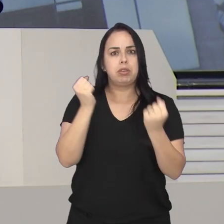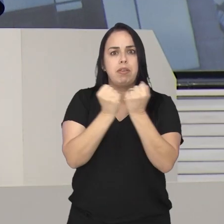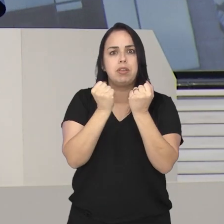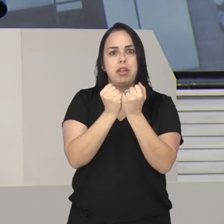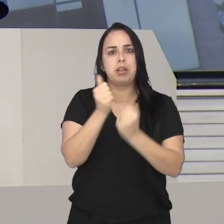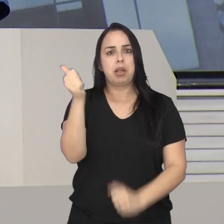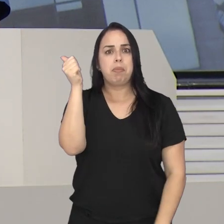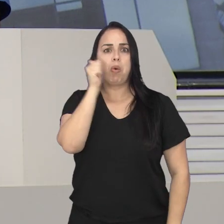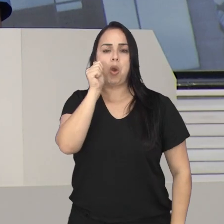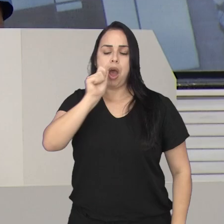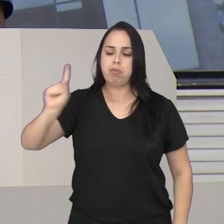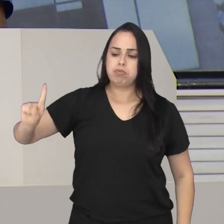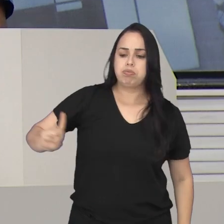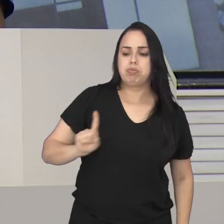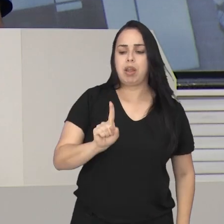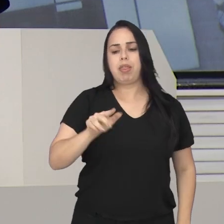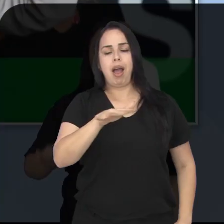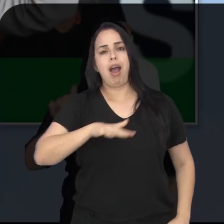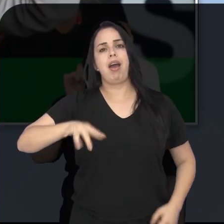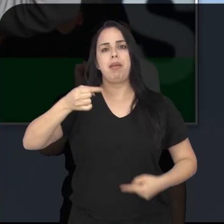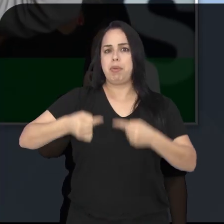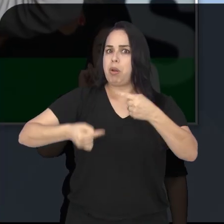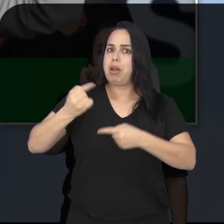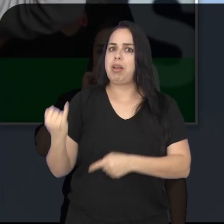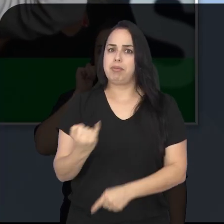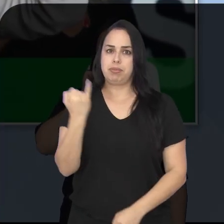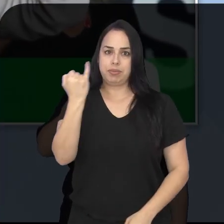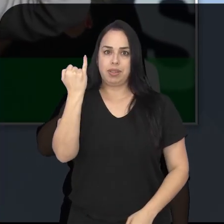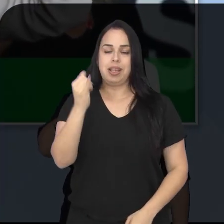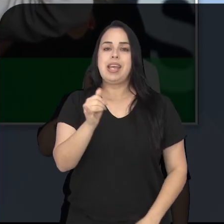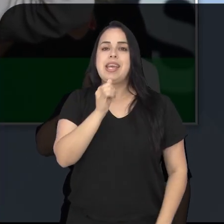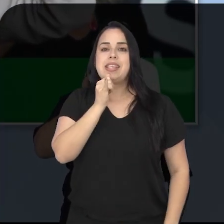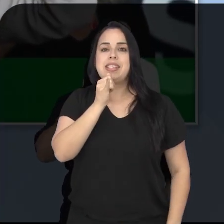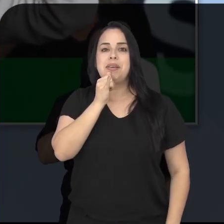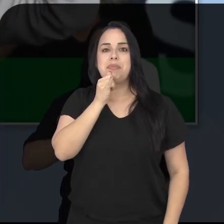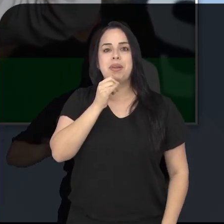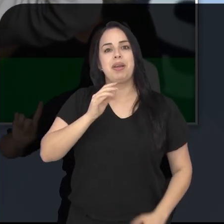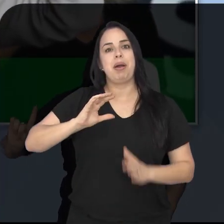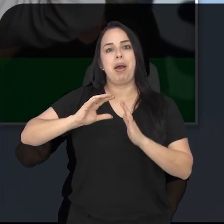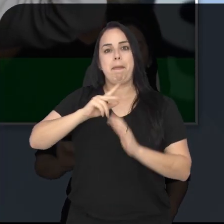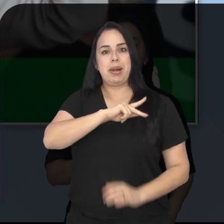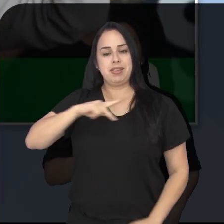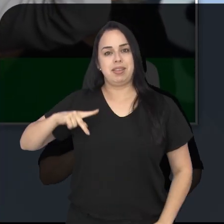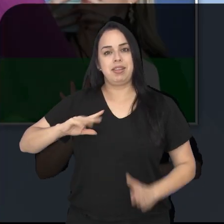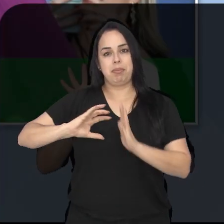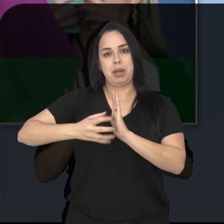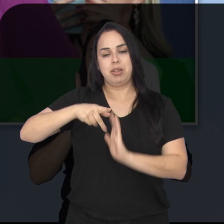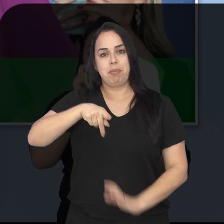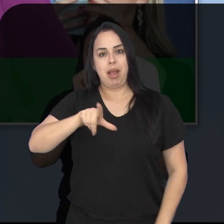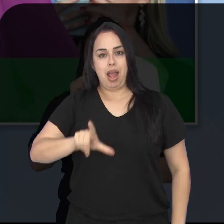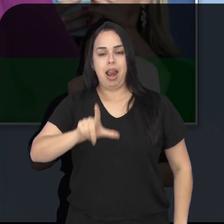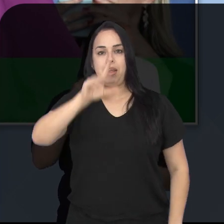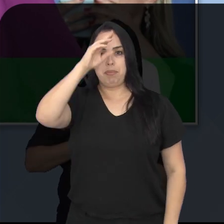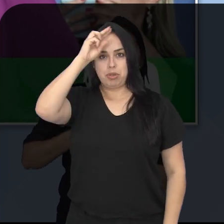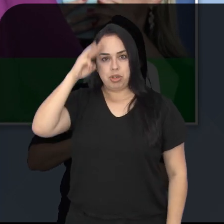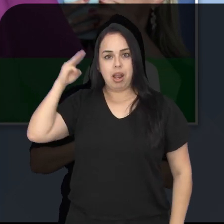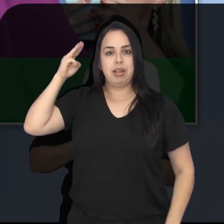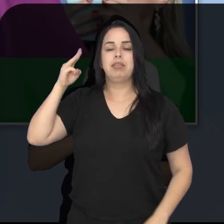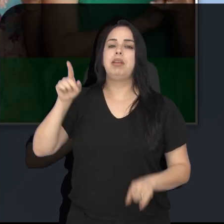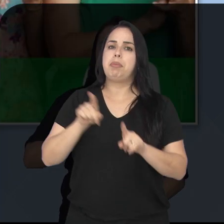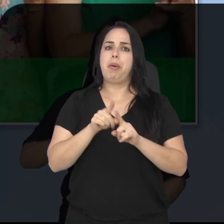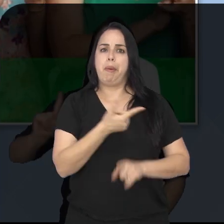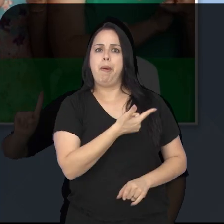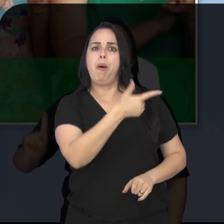defendeu a importância de mulheres na política e citou como exemplo a presidente Nacional do pl mulher Michelle bolsonaro e